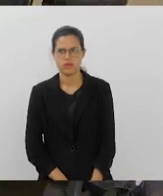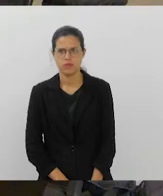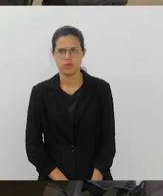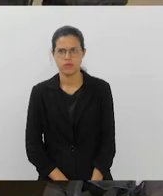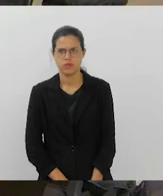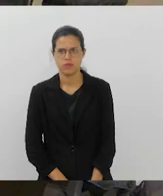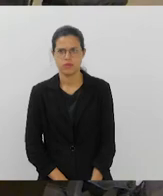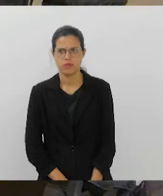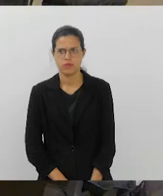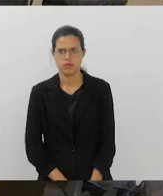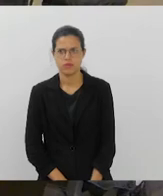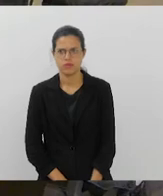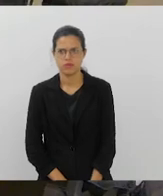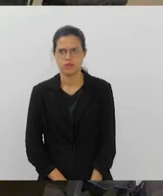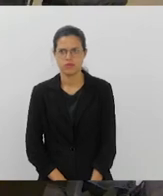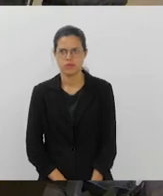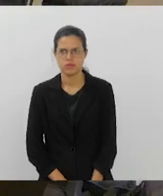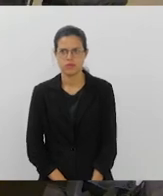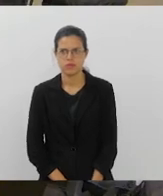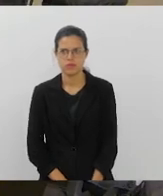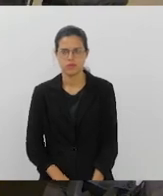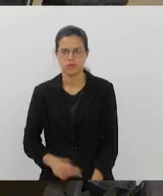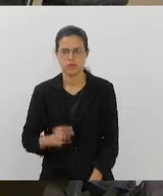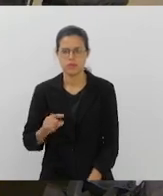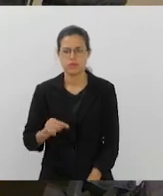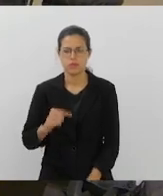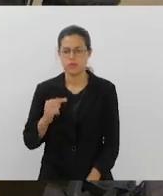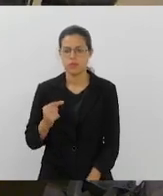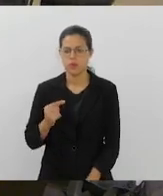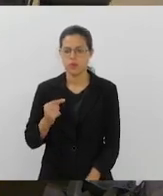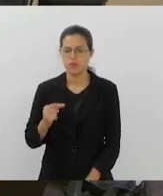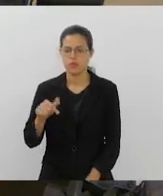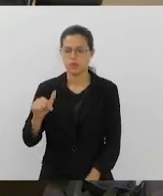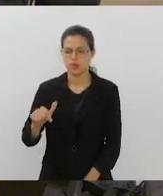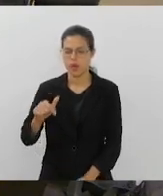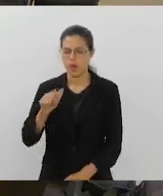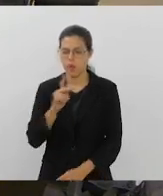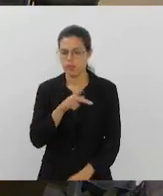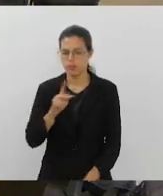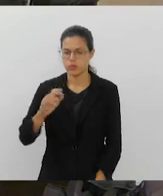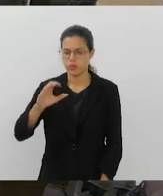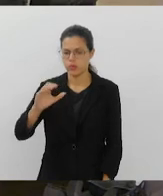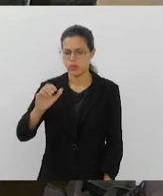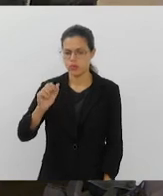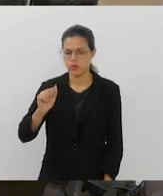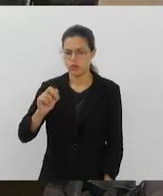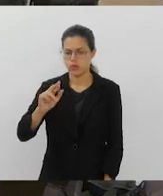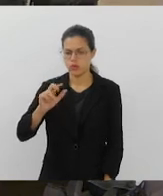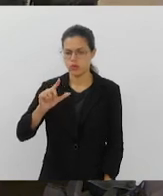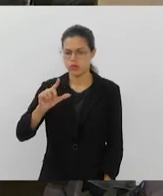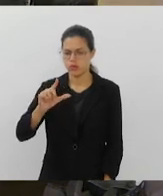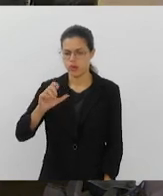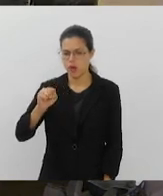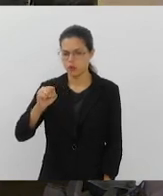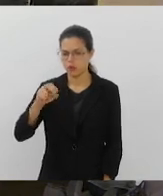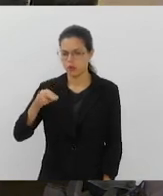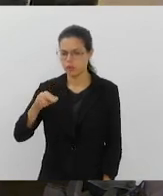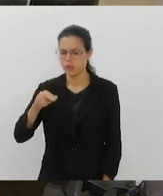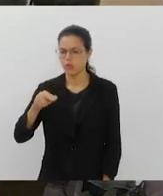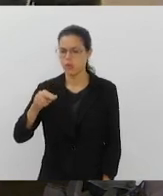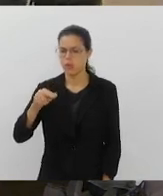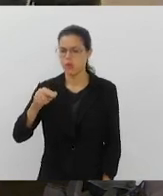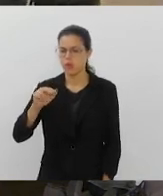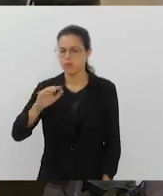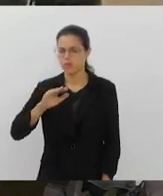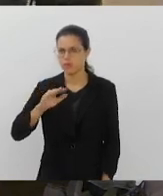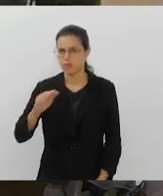O próximo agraciado é o grão-mestre Carlson Gracie, in memoriam. Convido para receber o certificado da faixa honorífica Conde Coma,